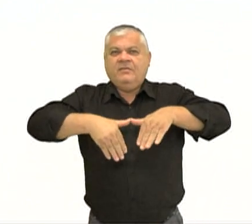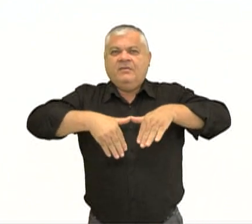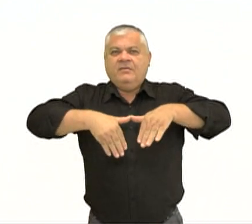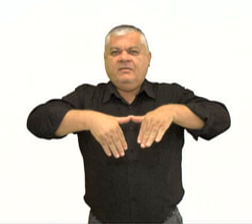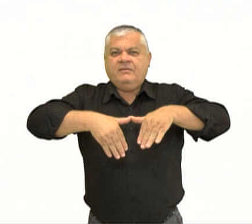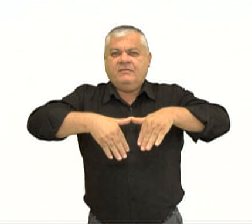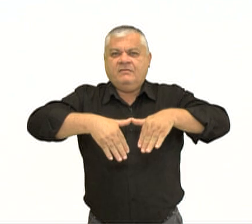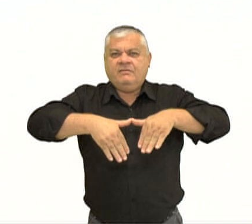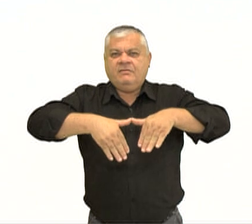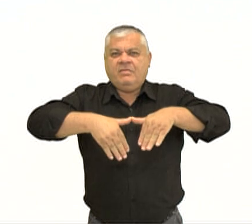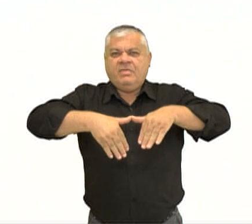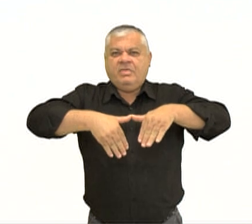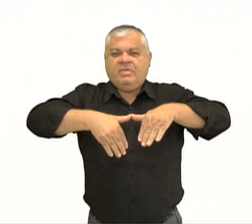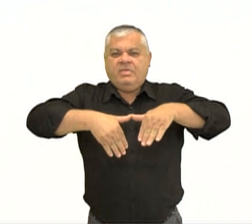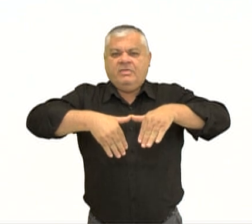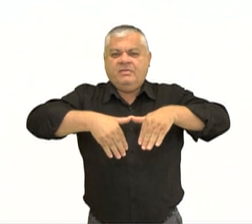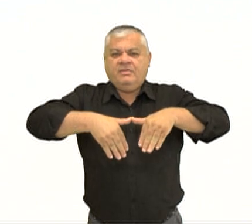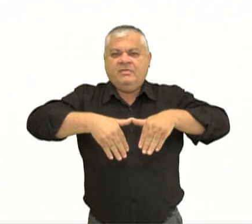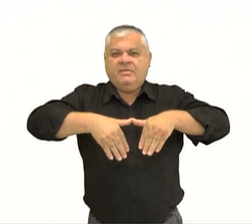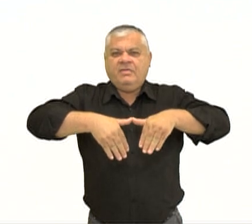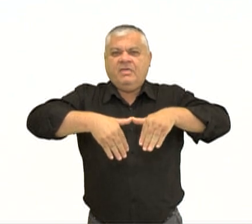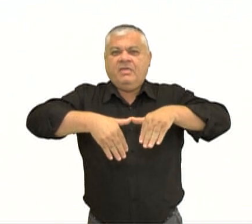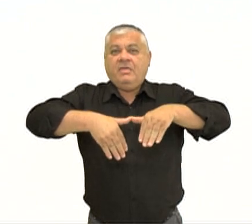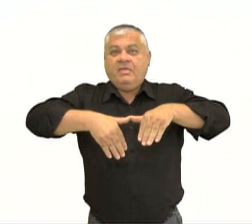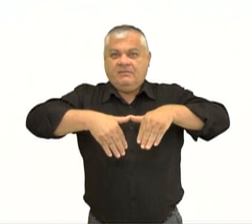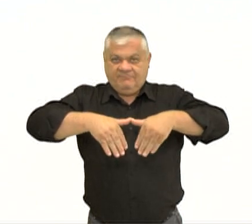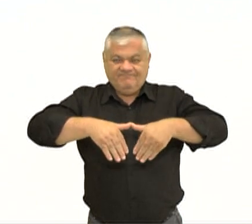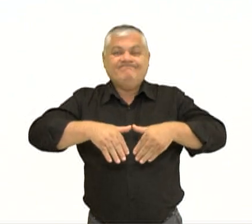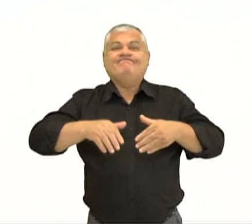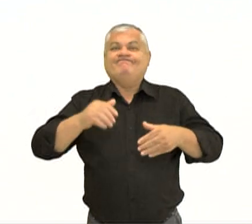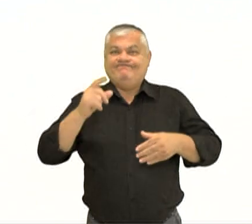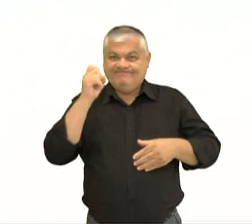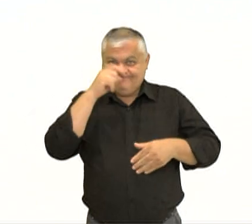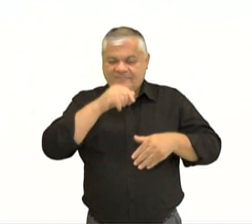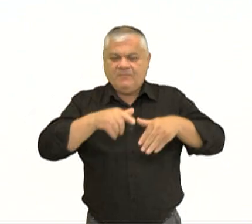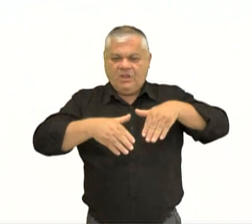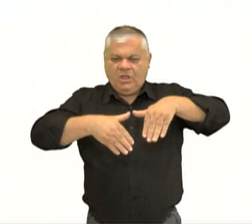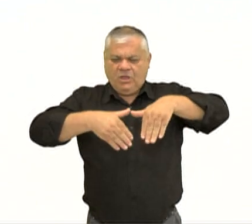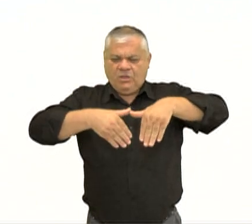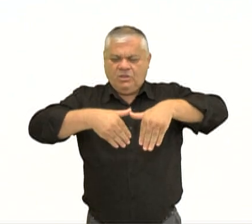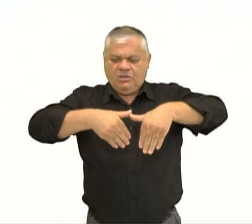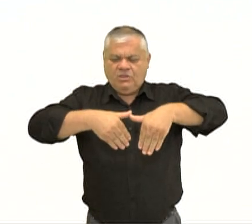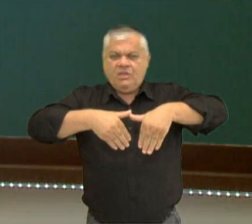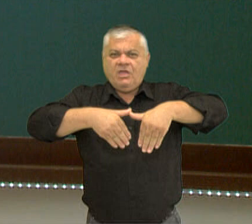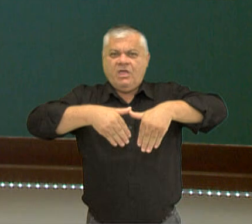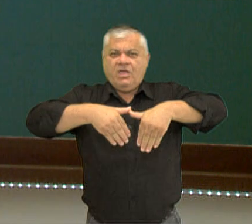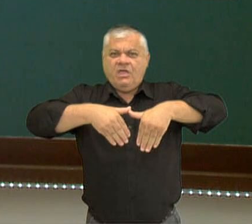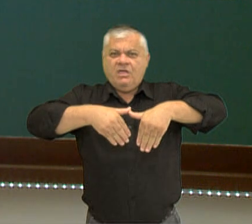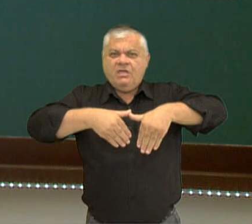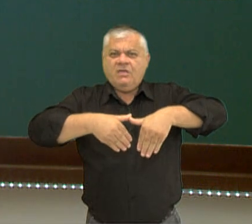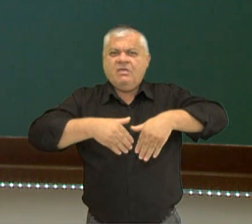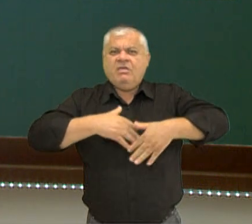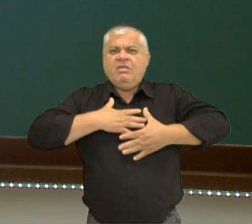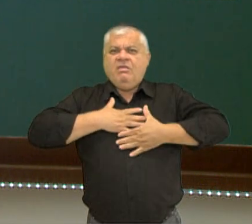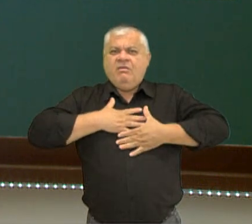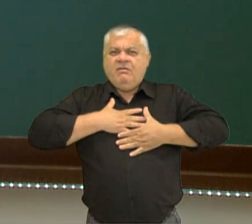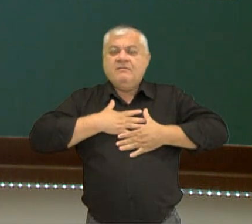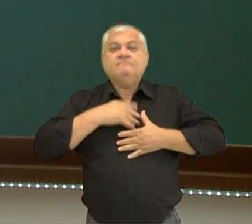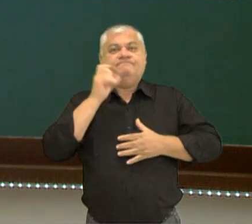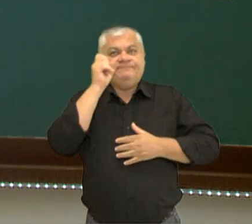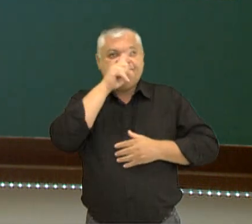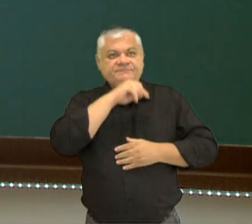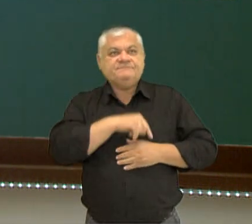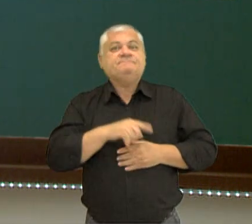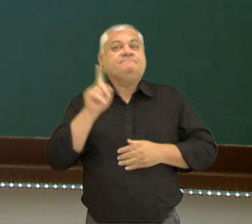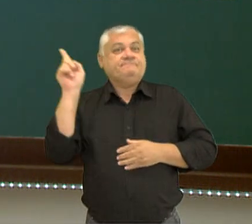que tem uma área ali reduzida do pulmão e por isso, né, um dos sintomas vai ser a dificuldade respiratória.